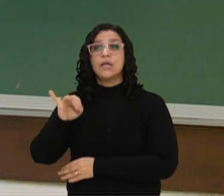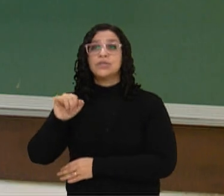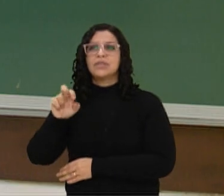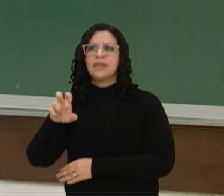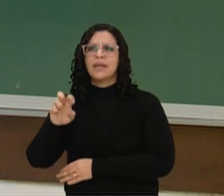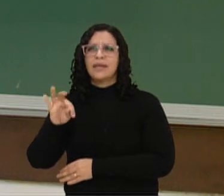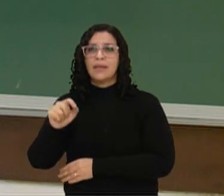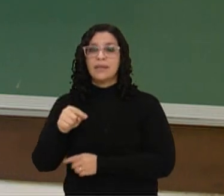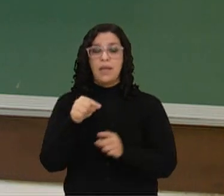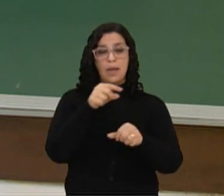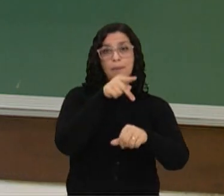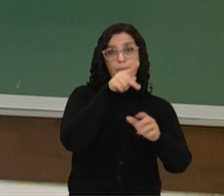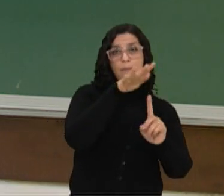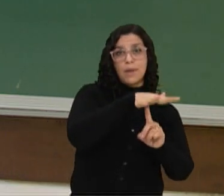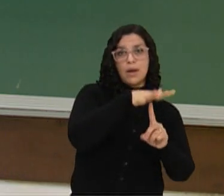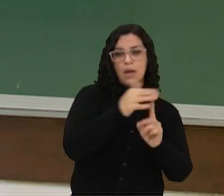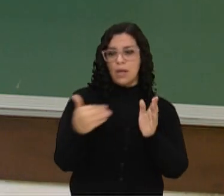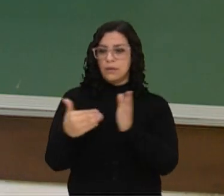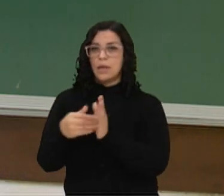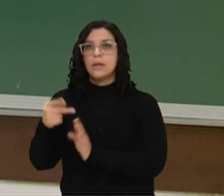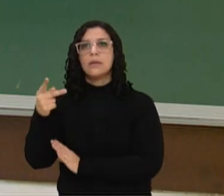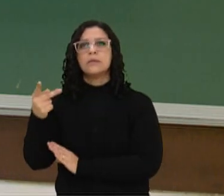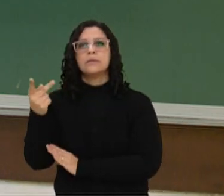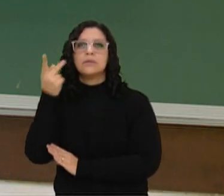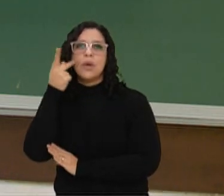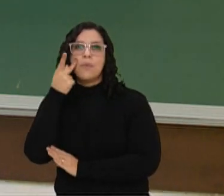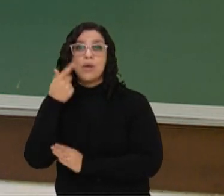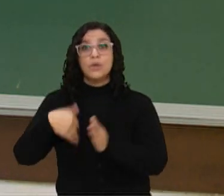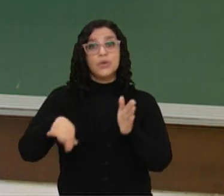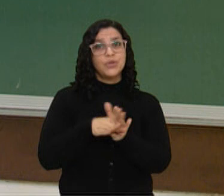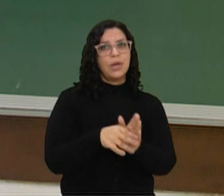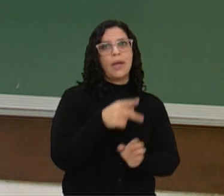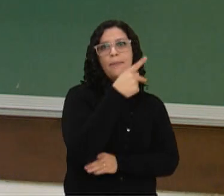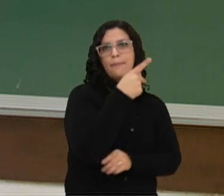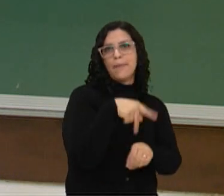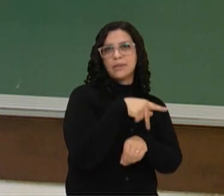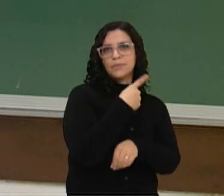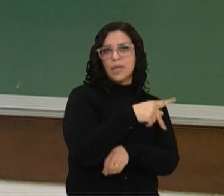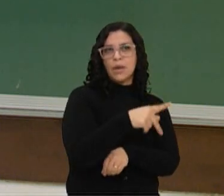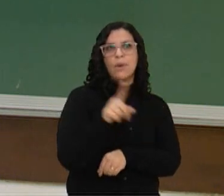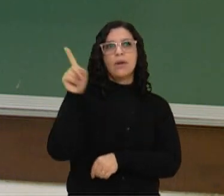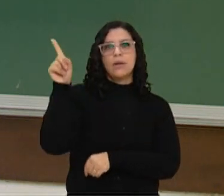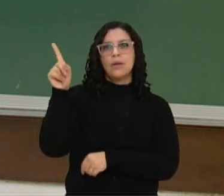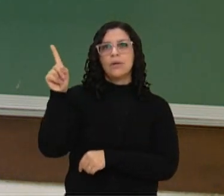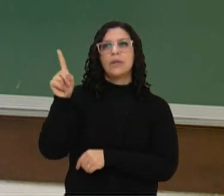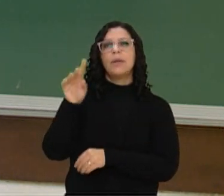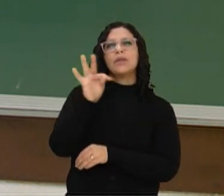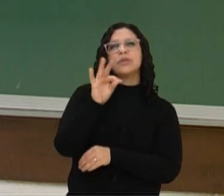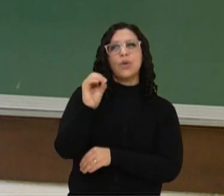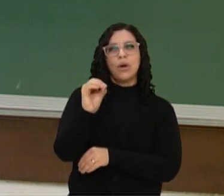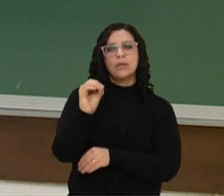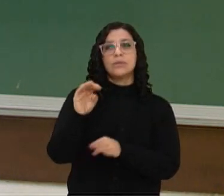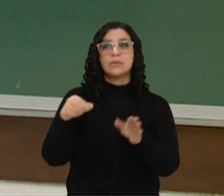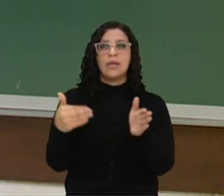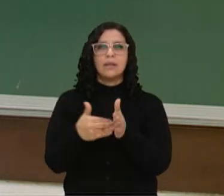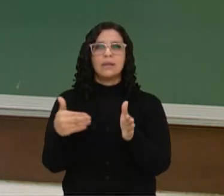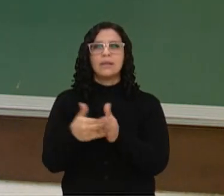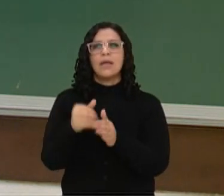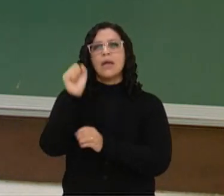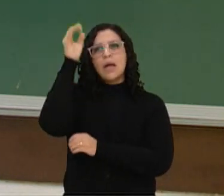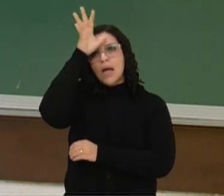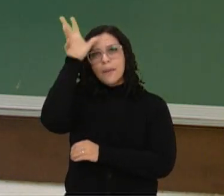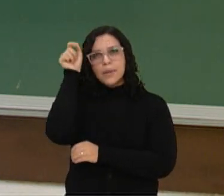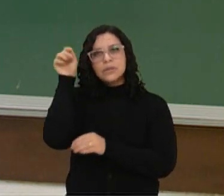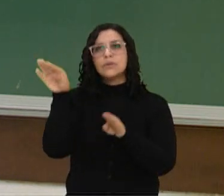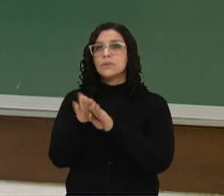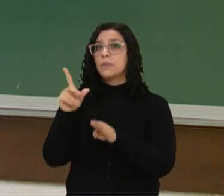São Paulo e o Paraná até o Paraguai lá. São Francisco, do Tocantins,